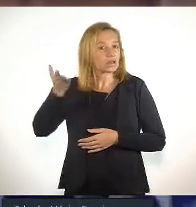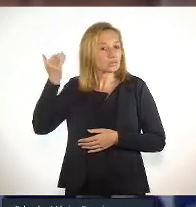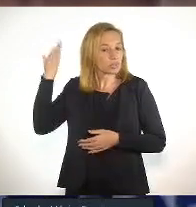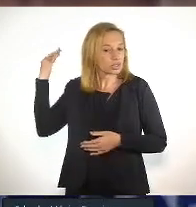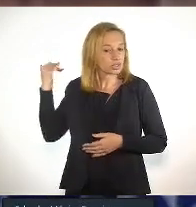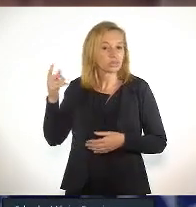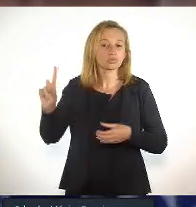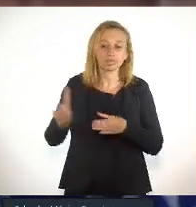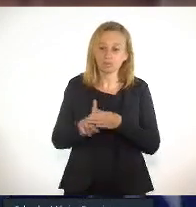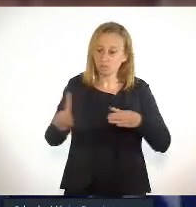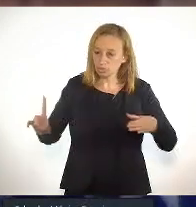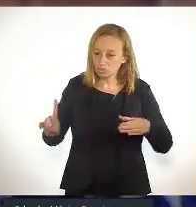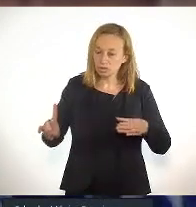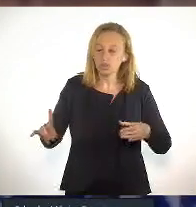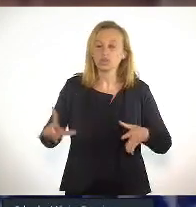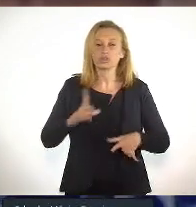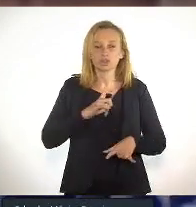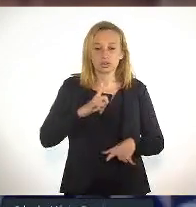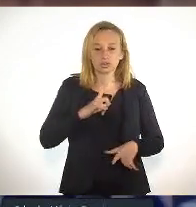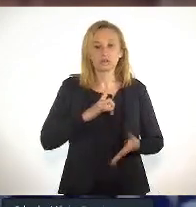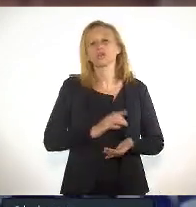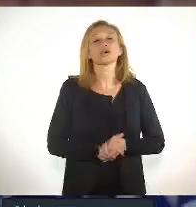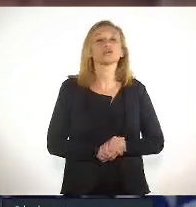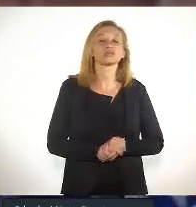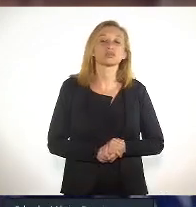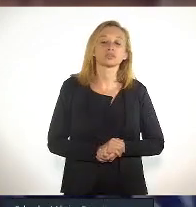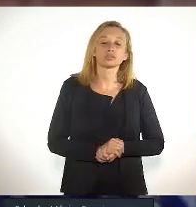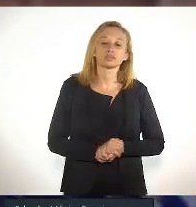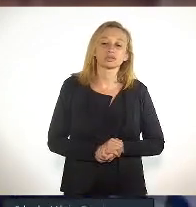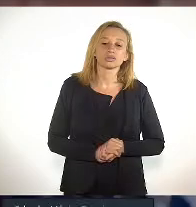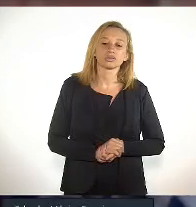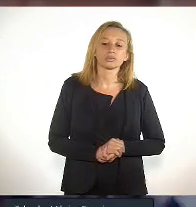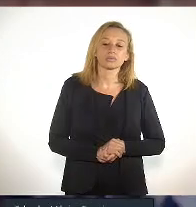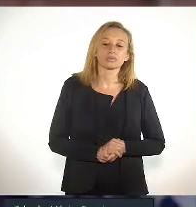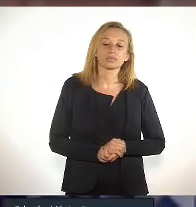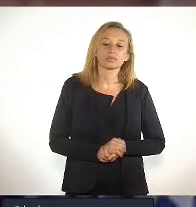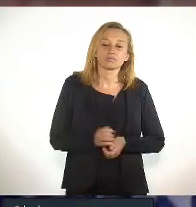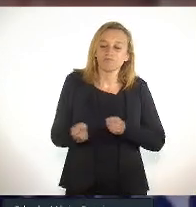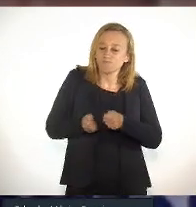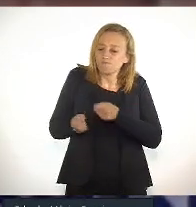o isolamento foi proposto, medidas talvez mais